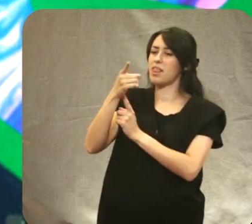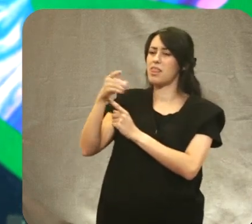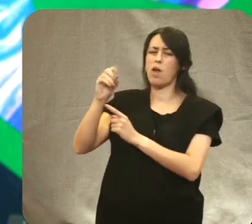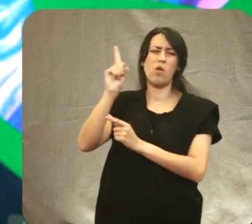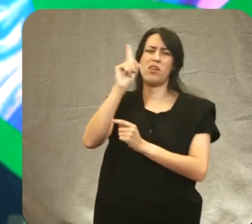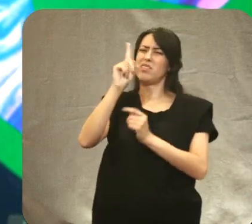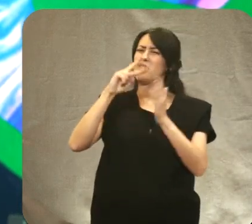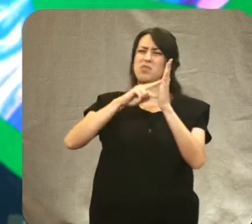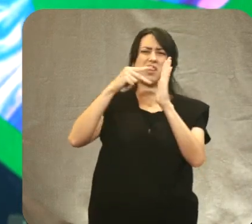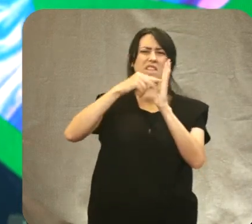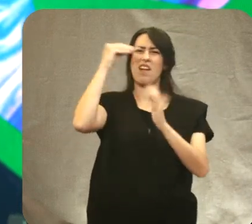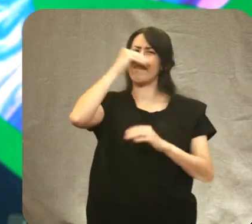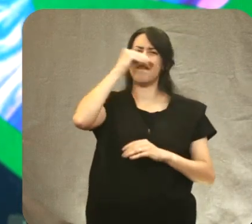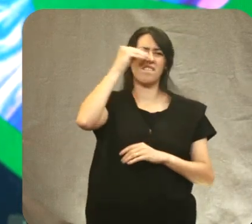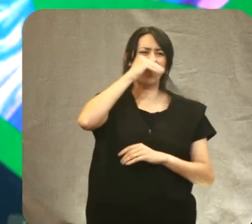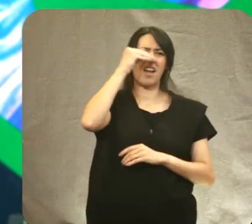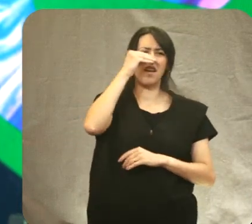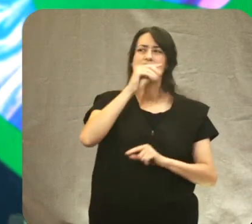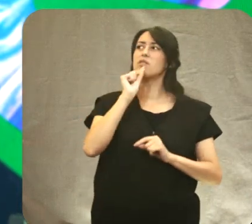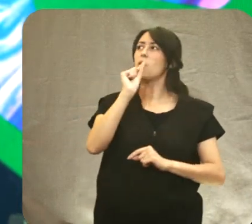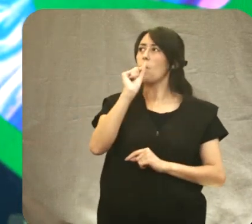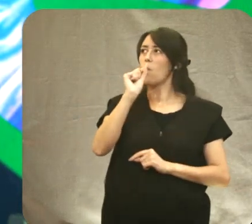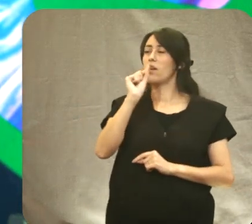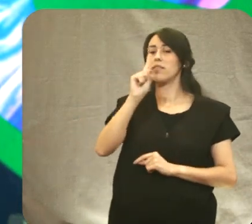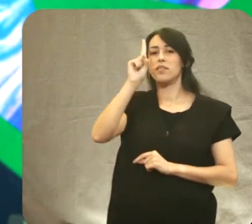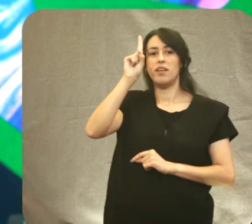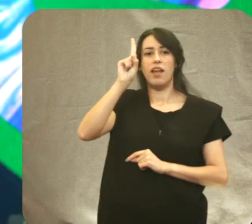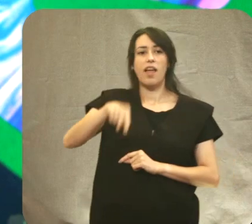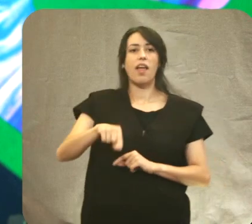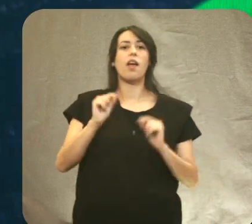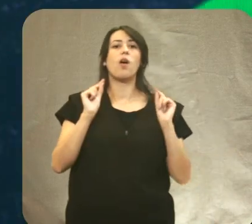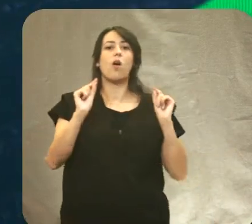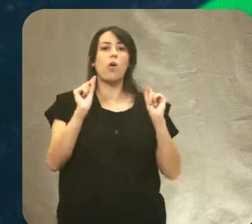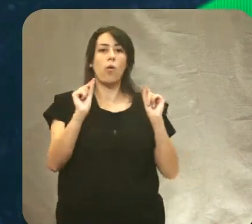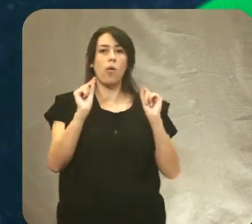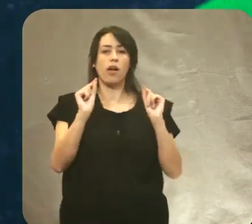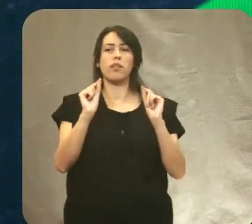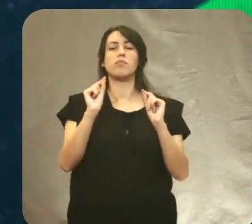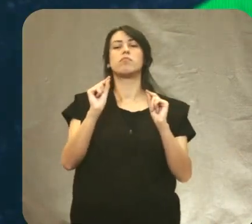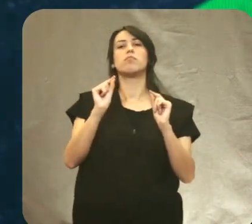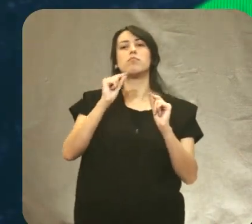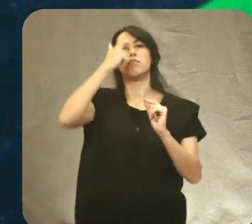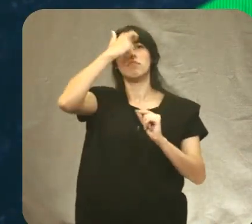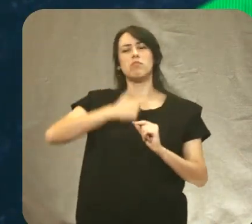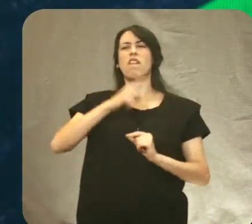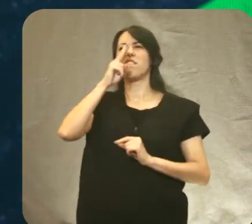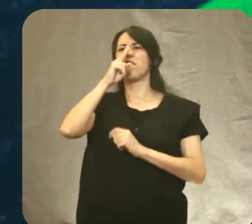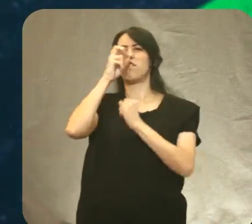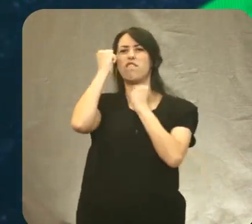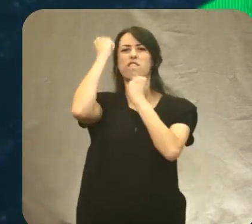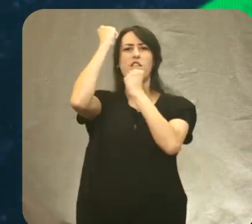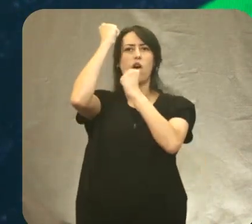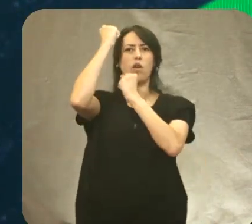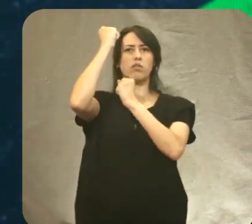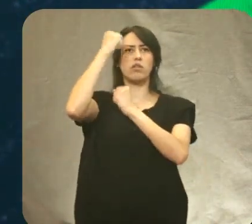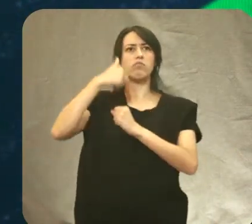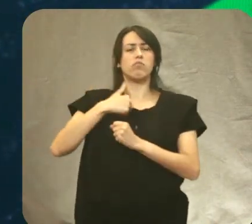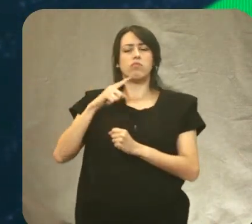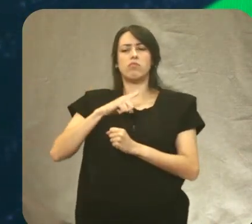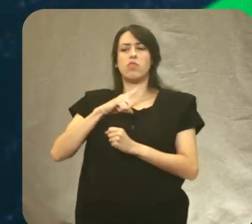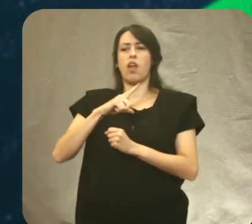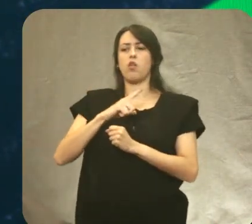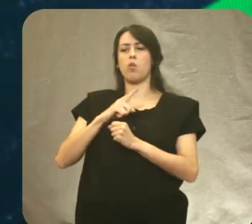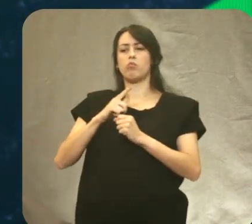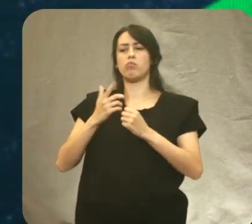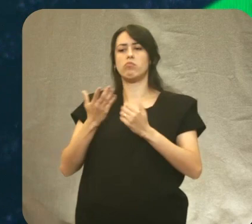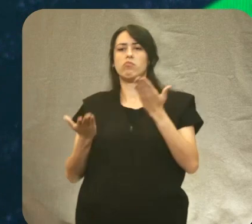Pelo contrário, ela é a suavidade dos fortes, cuja força está sob controle. É a